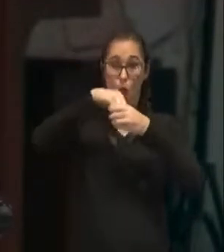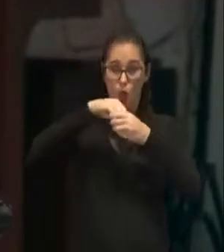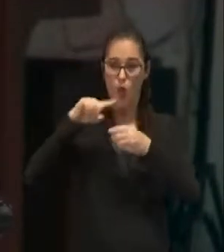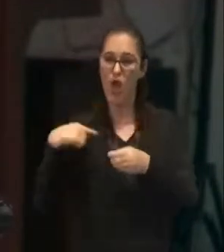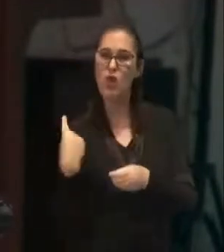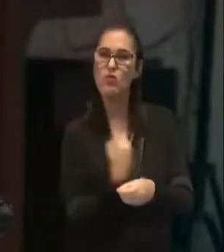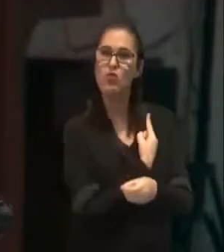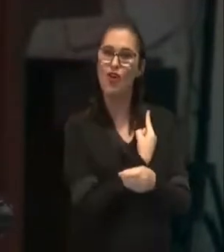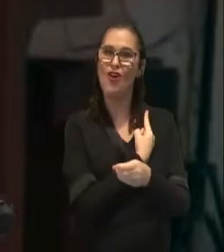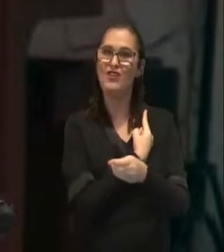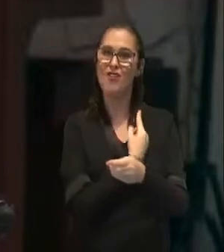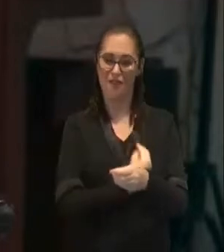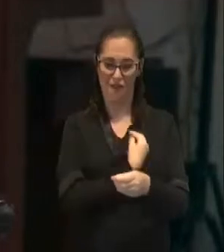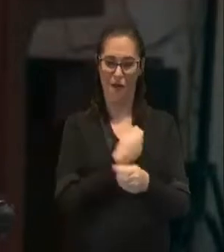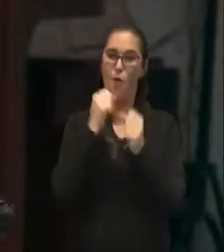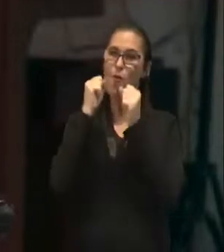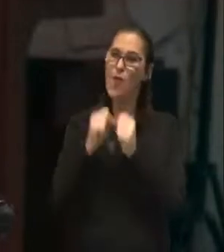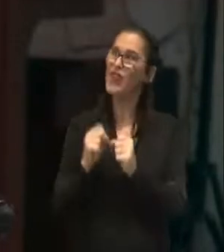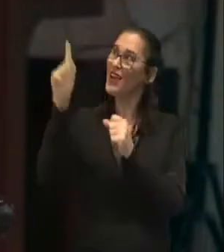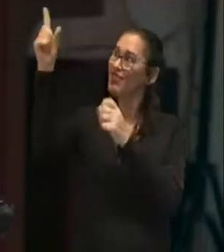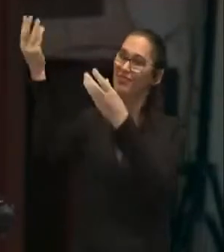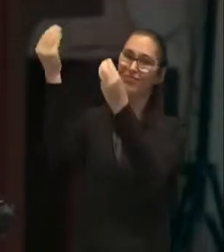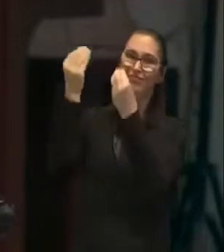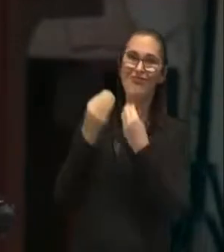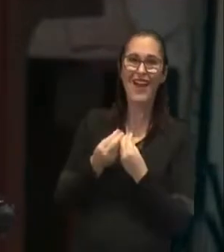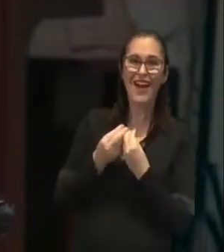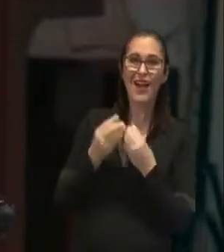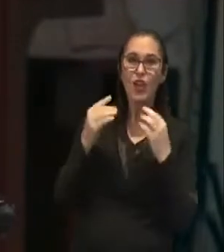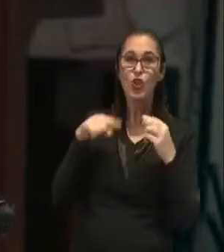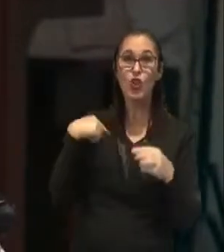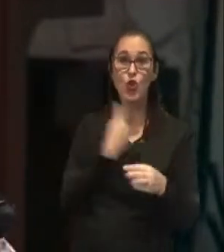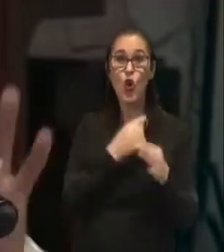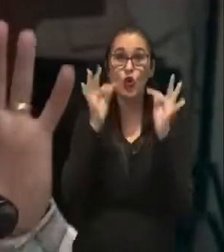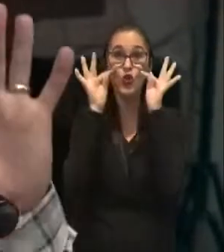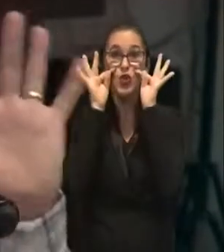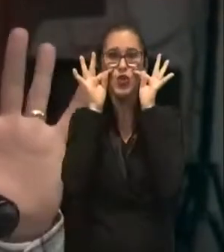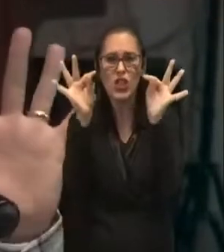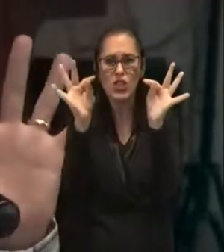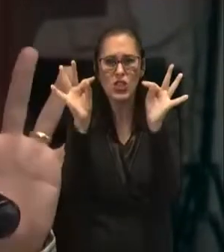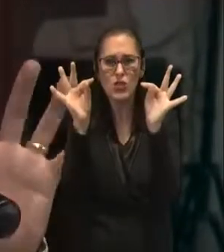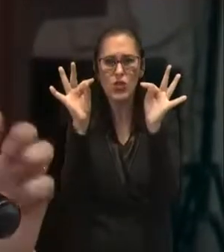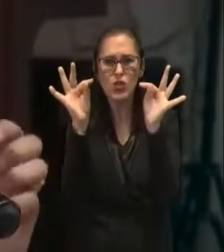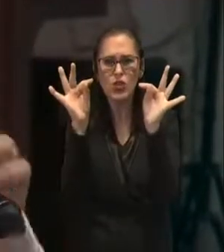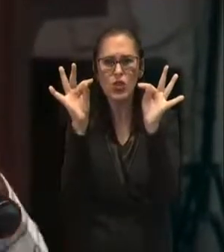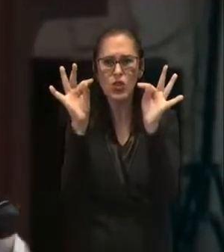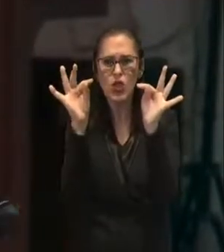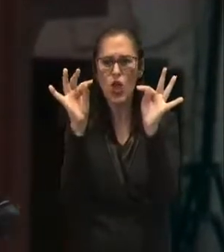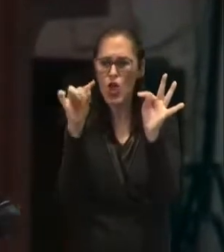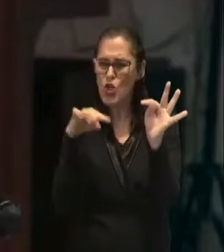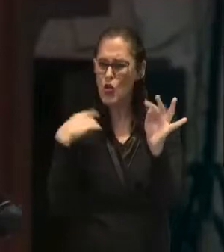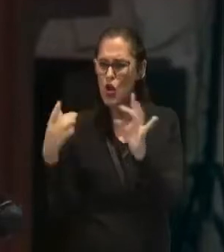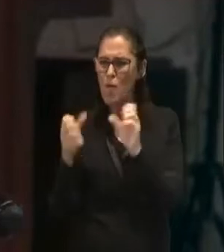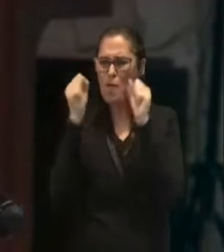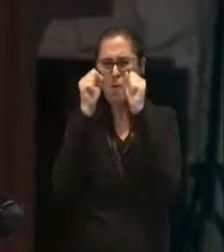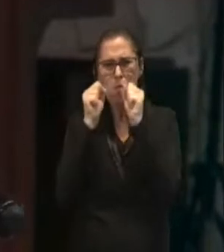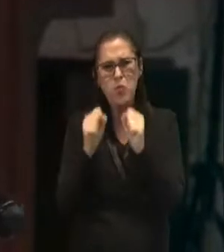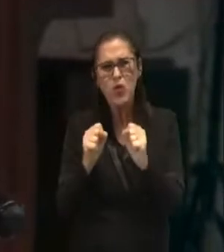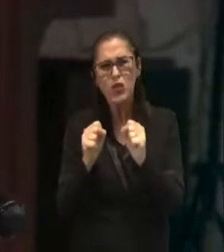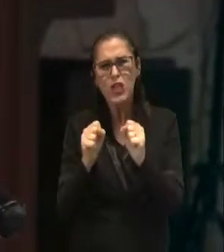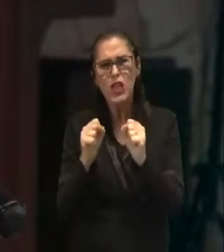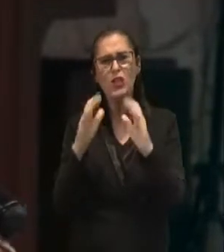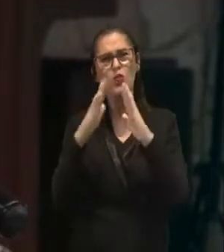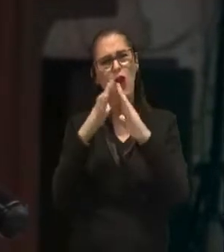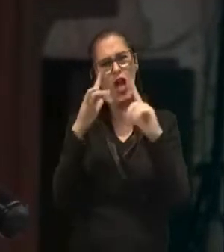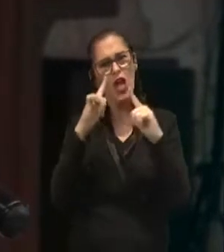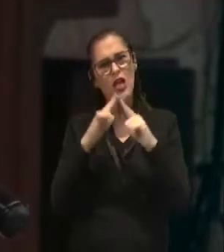que Deus nos dá, e o nosso testemunho tenha por trás de nós o poder de uma